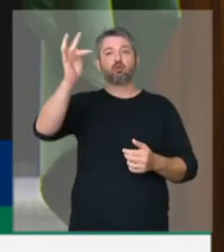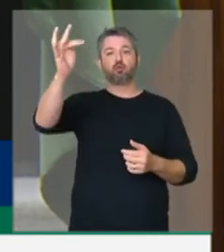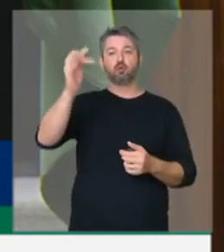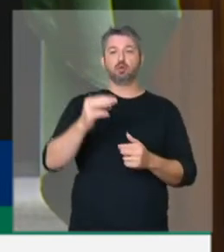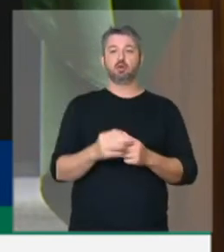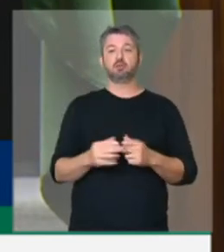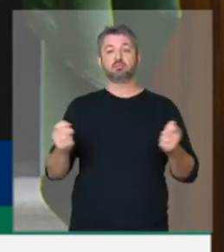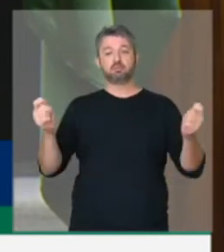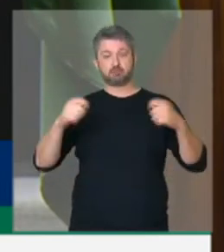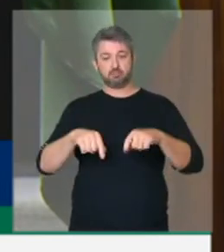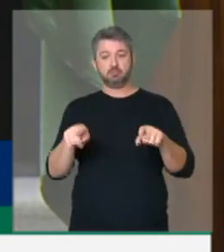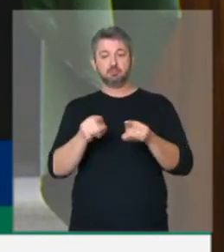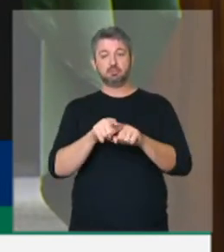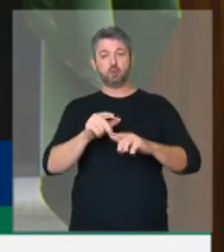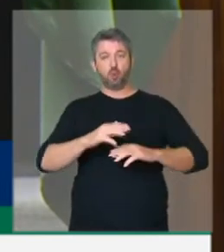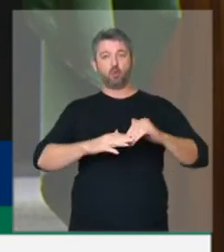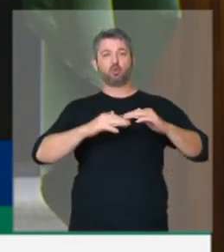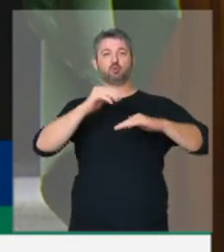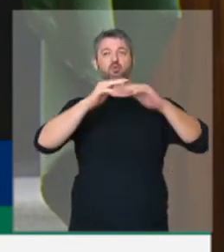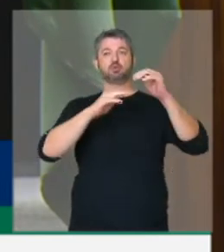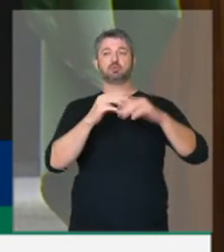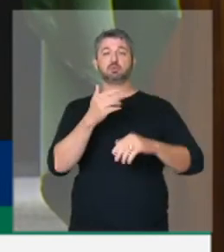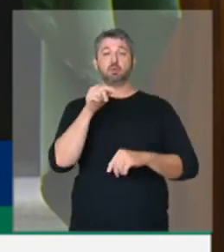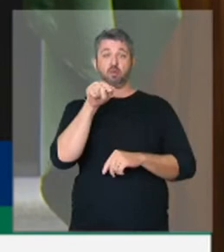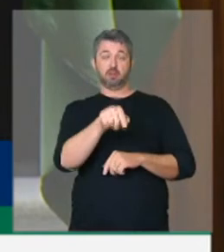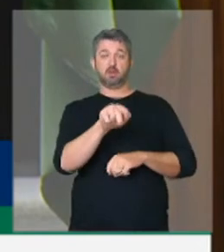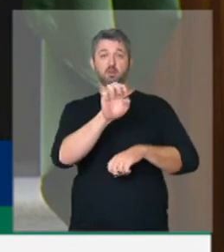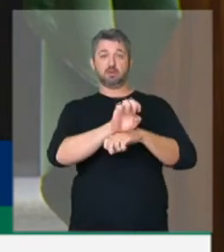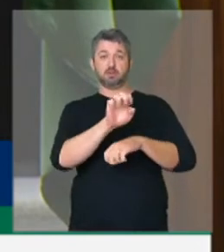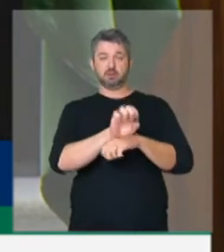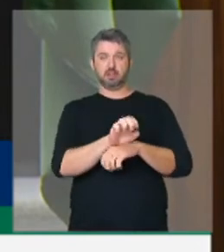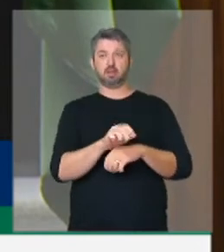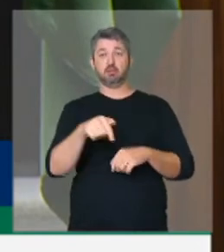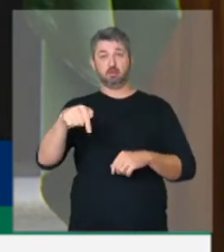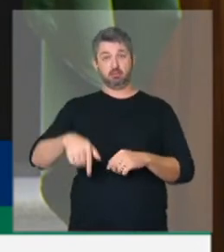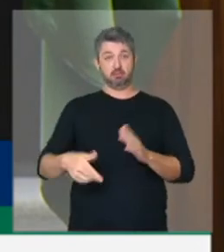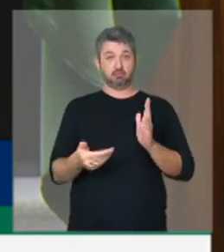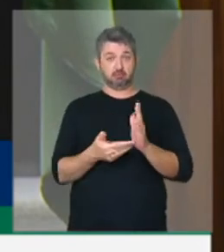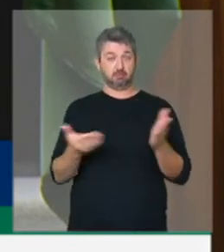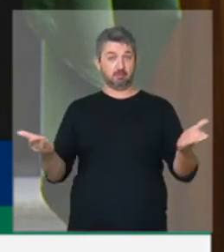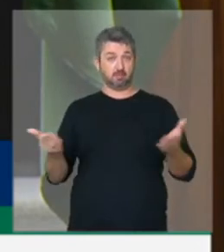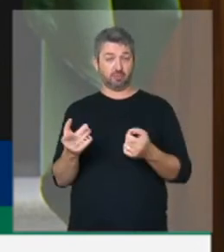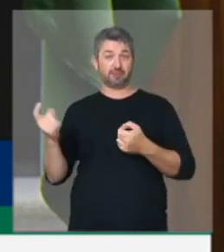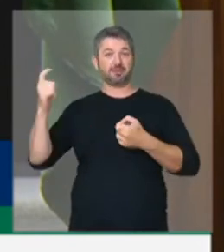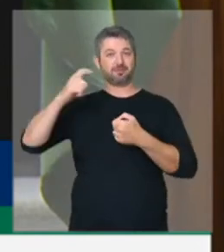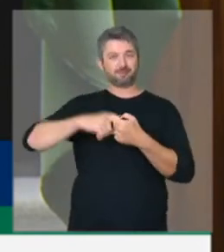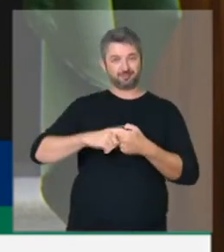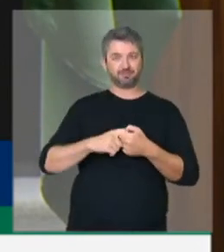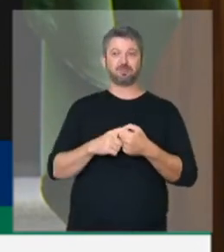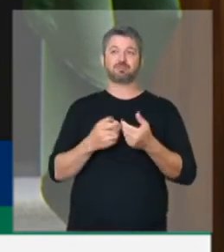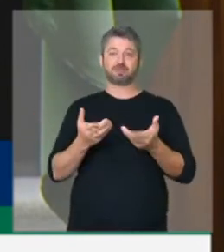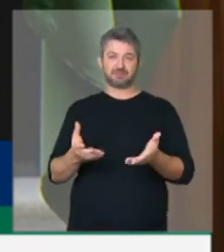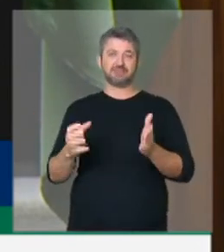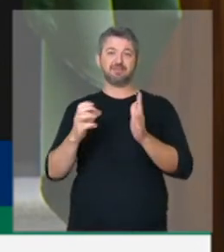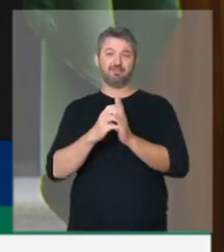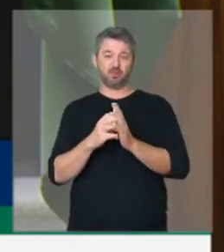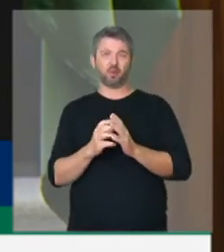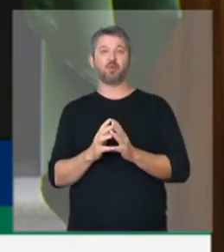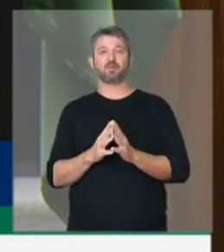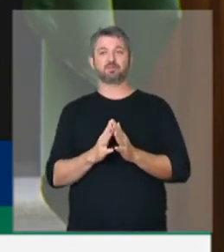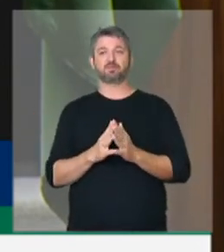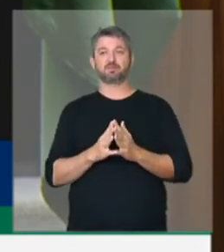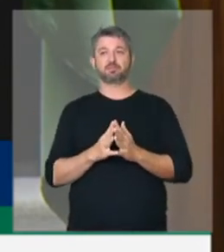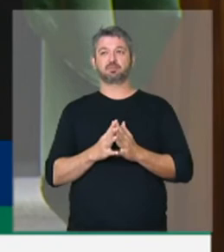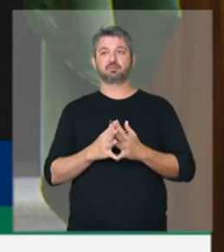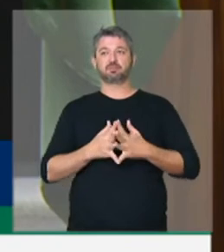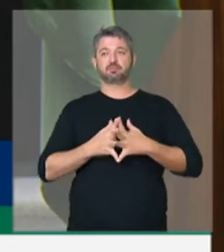na possibilidade de construção do estado. Essa casa hoje devolve a esses servidores, a